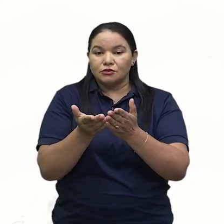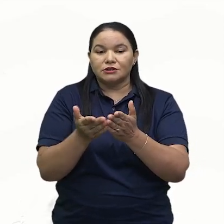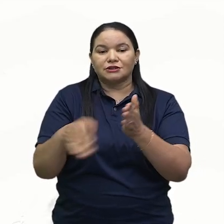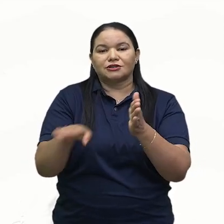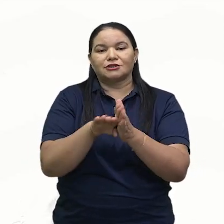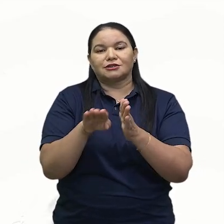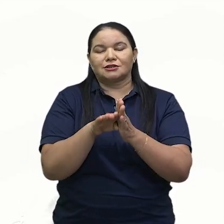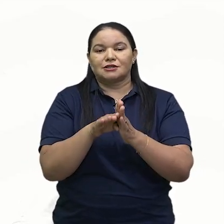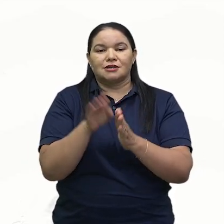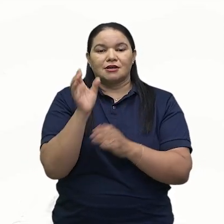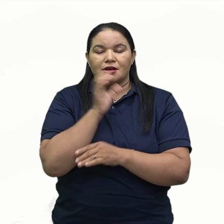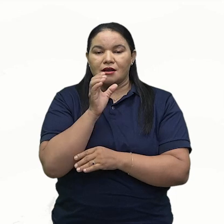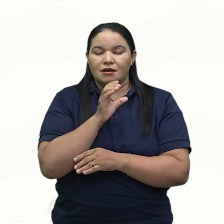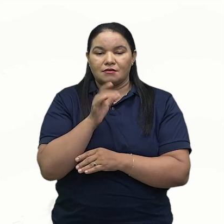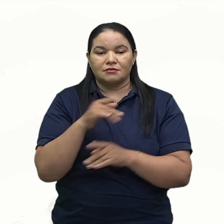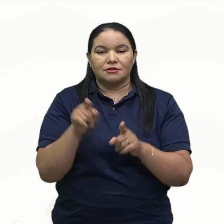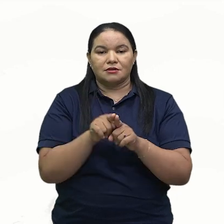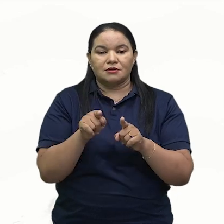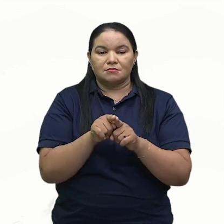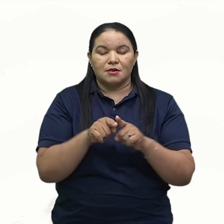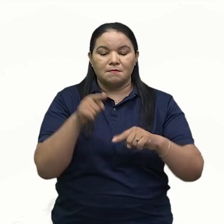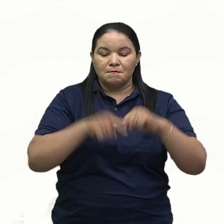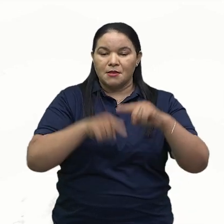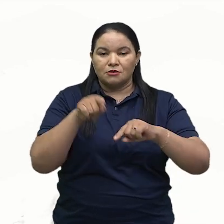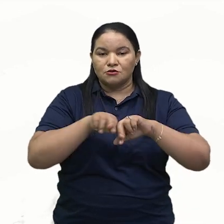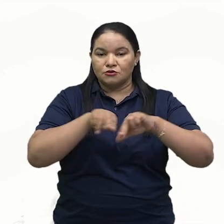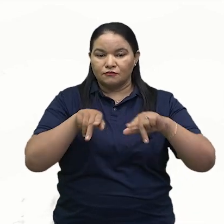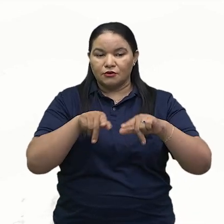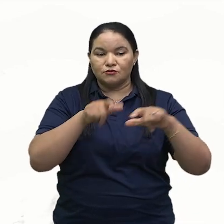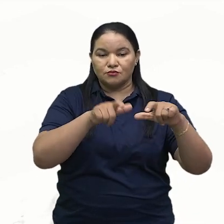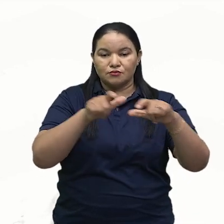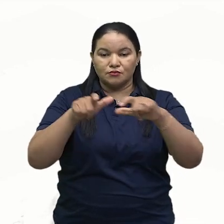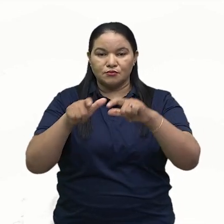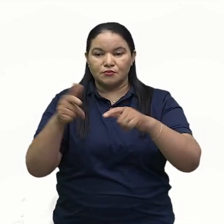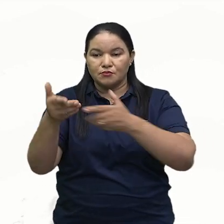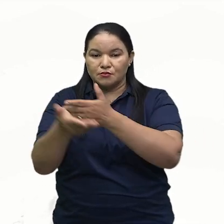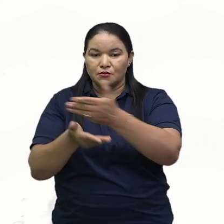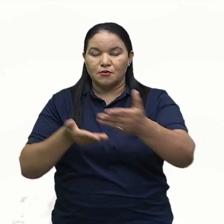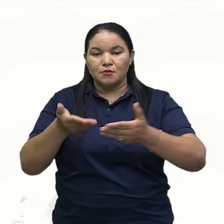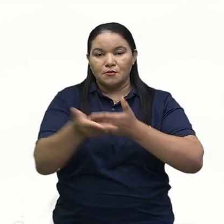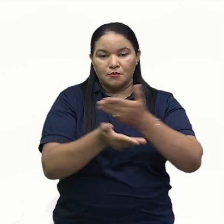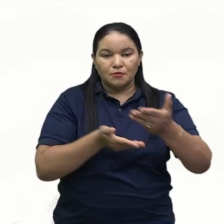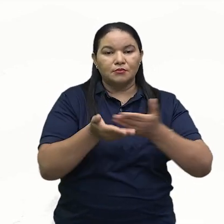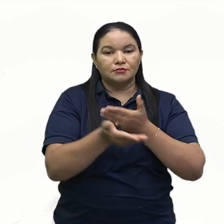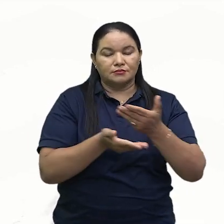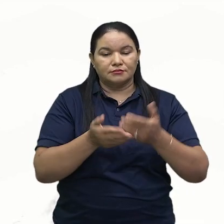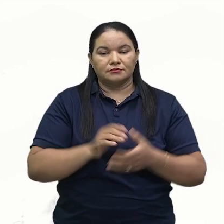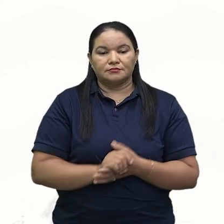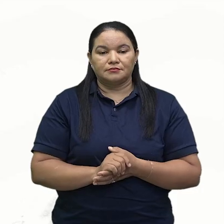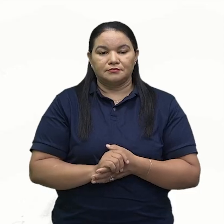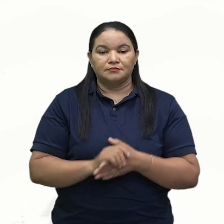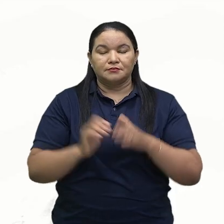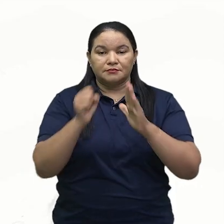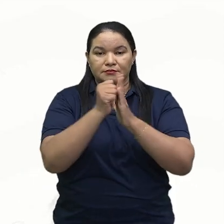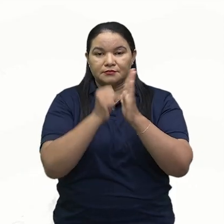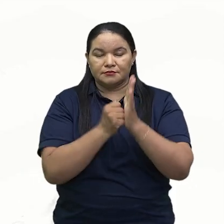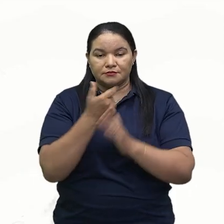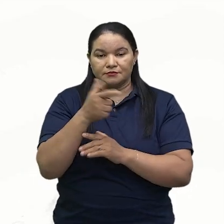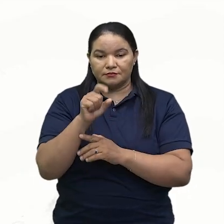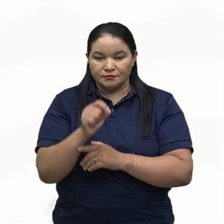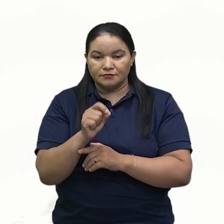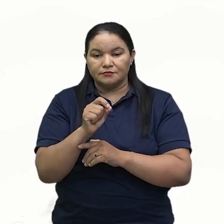maior troca de mercadorias pelo território global, tá? No século XX, a globalização se tornou um